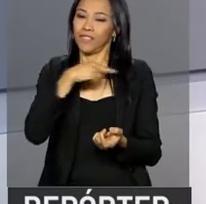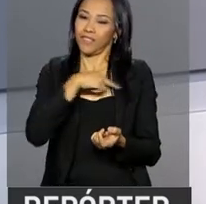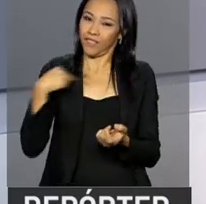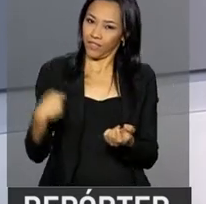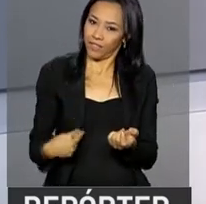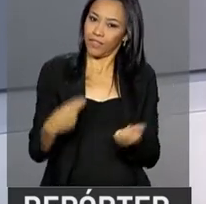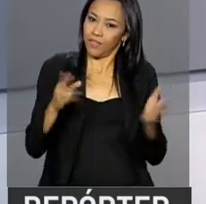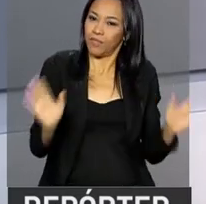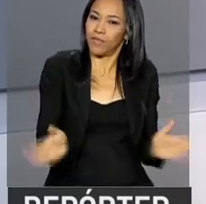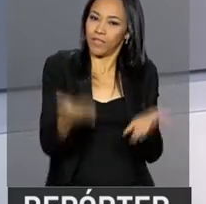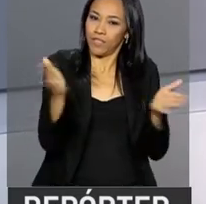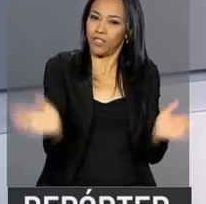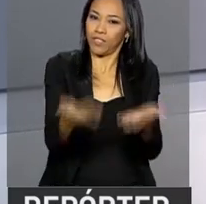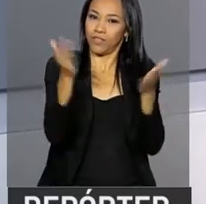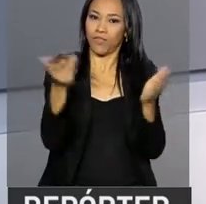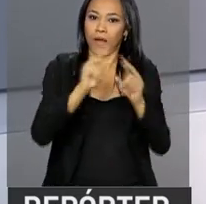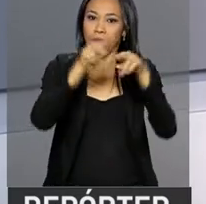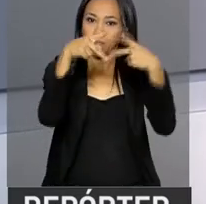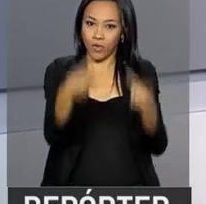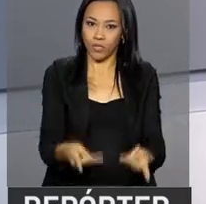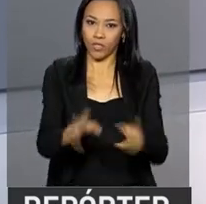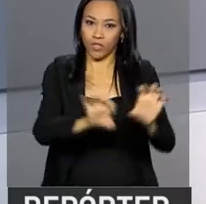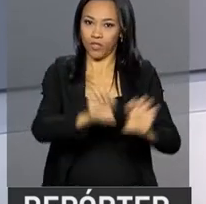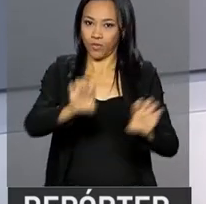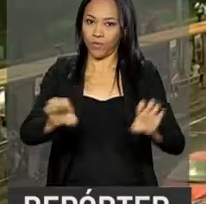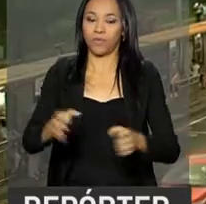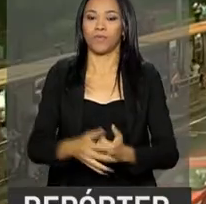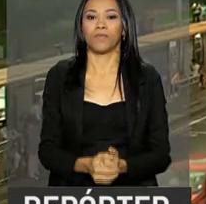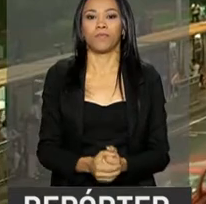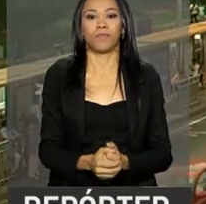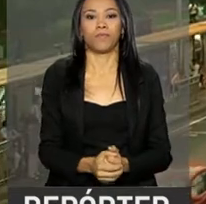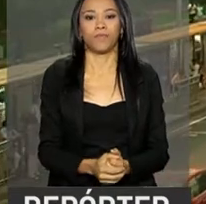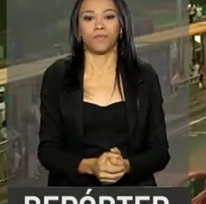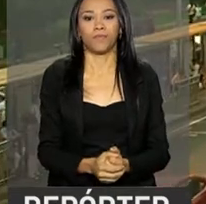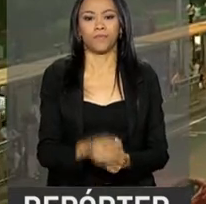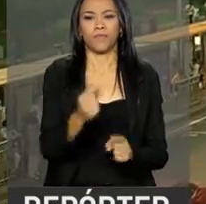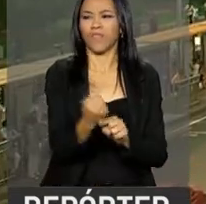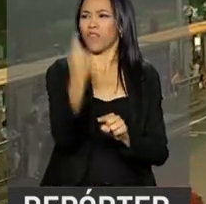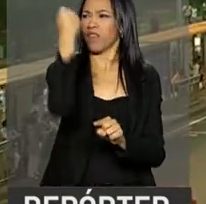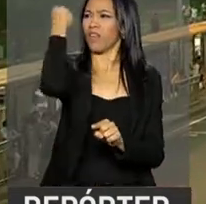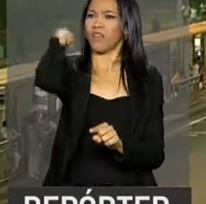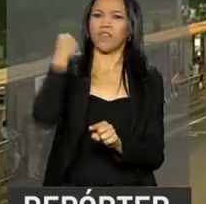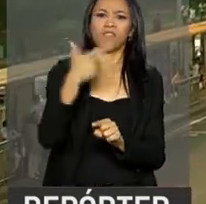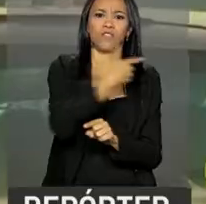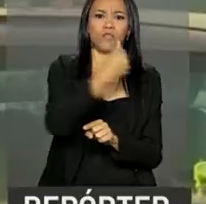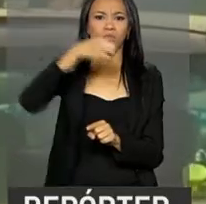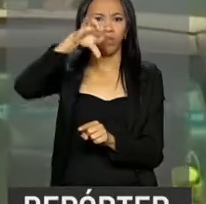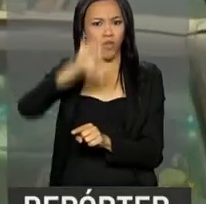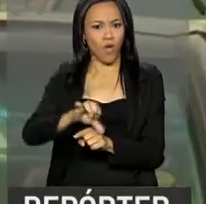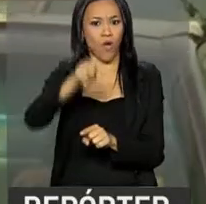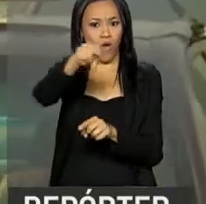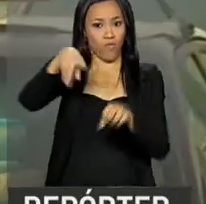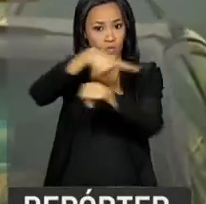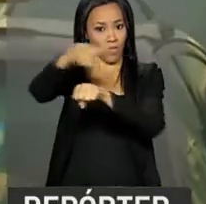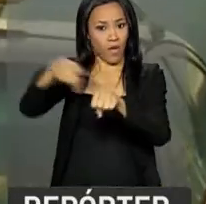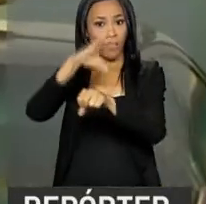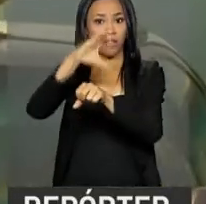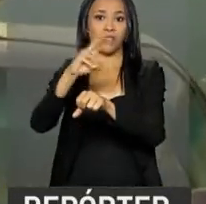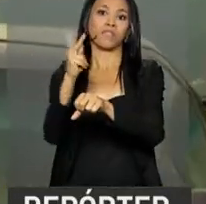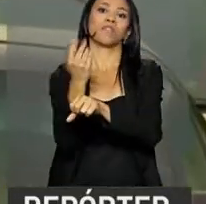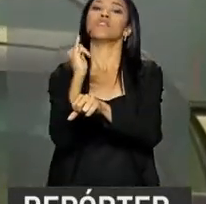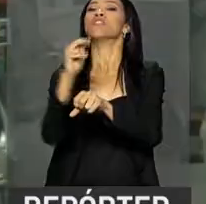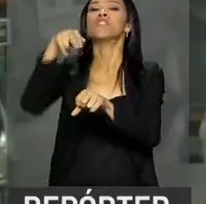de infraestrutura nos dois países desde 2009 a china é o principal parceiro comercial